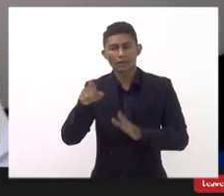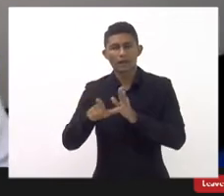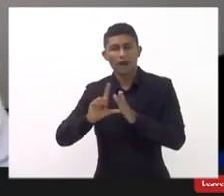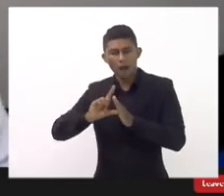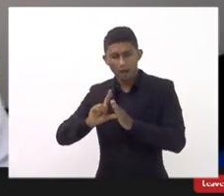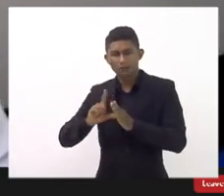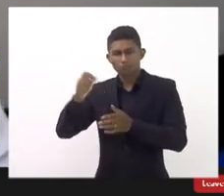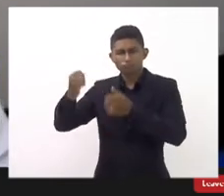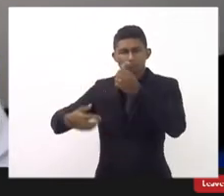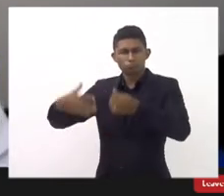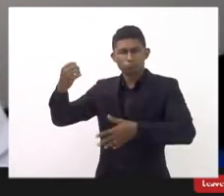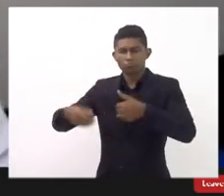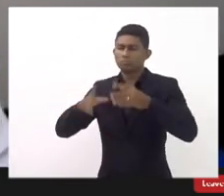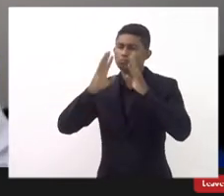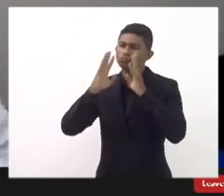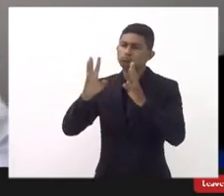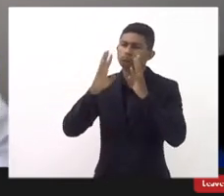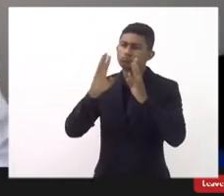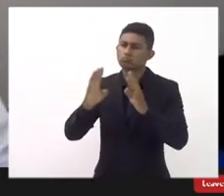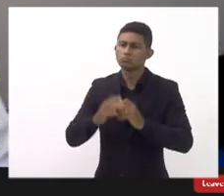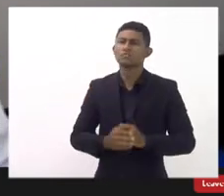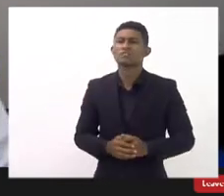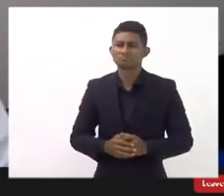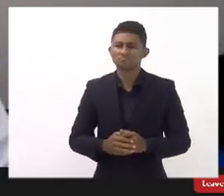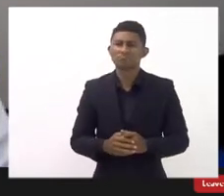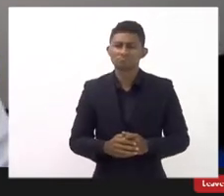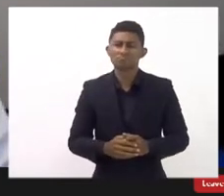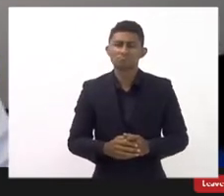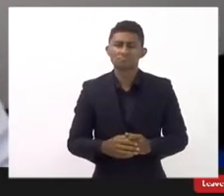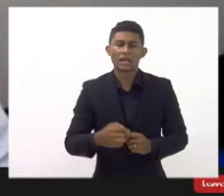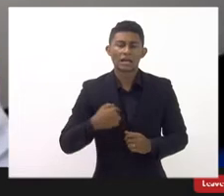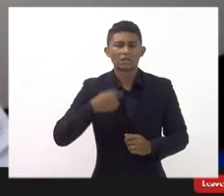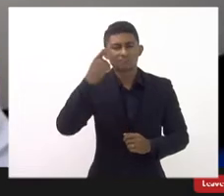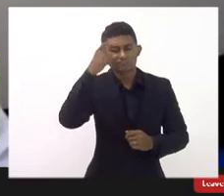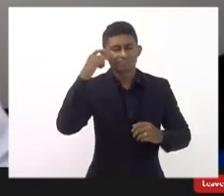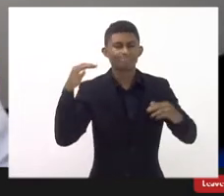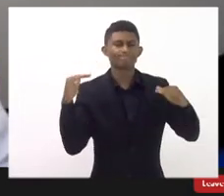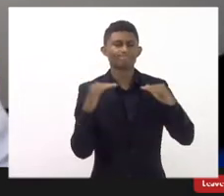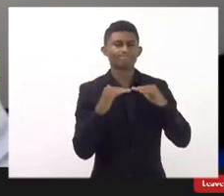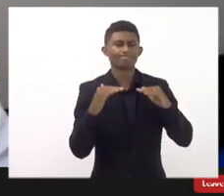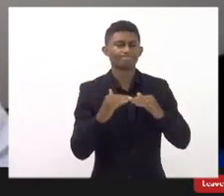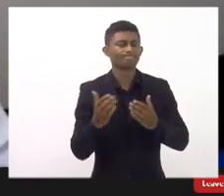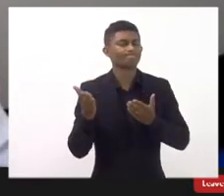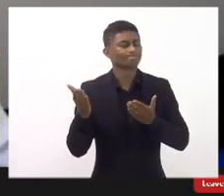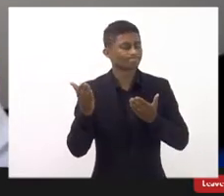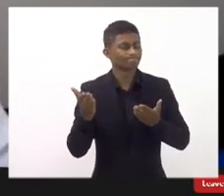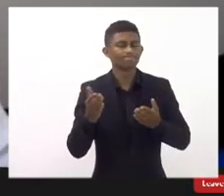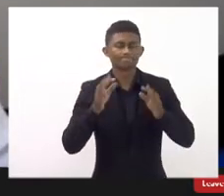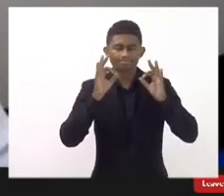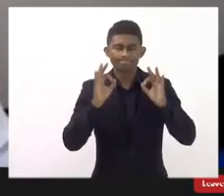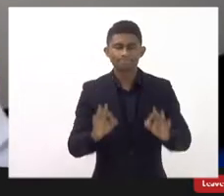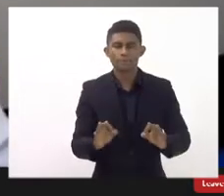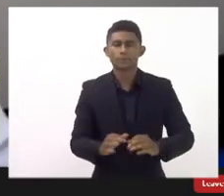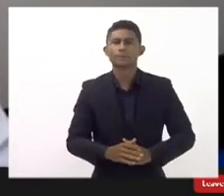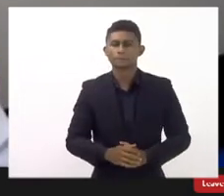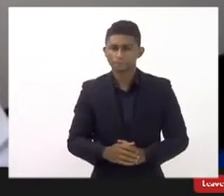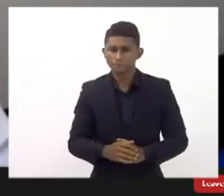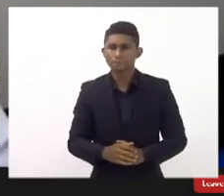traz elementos que me representam muito nessa discussão, né? Muito. Porque, na verdade,